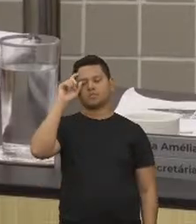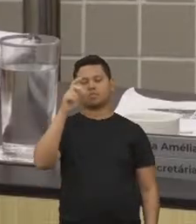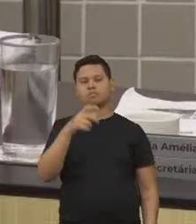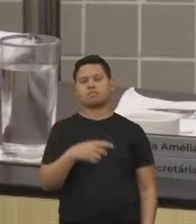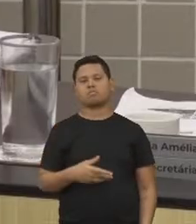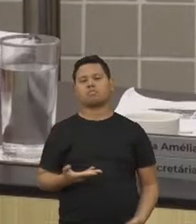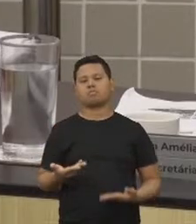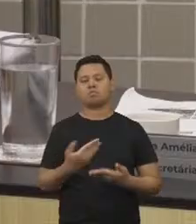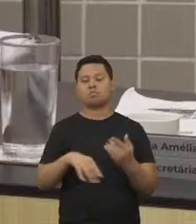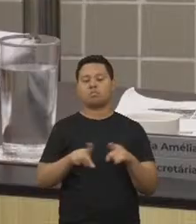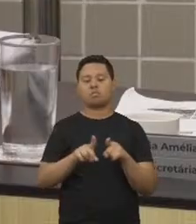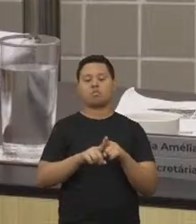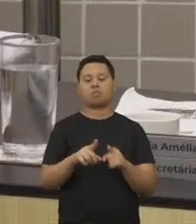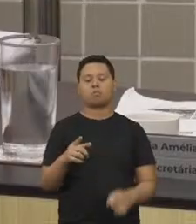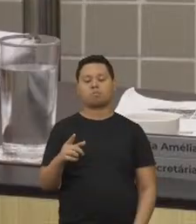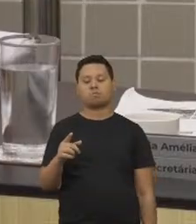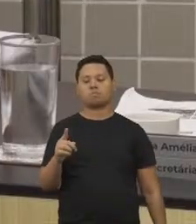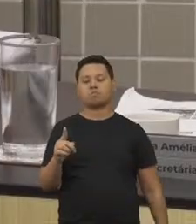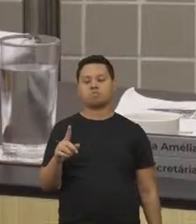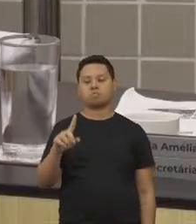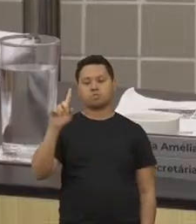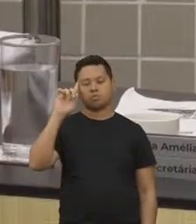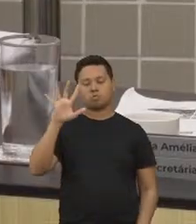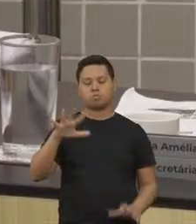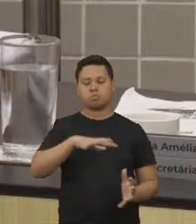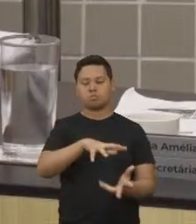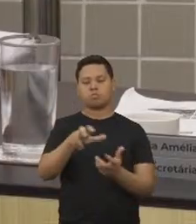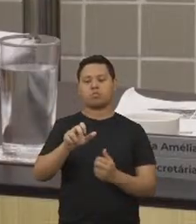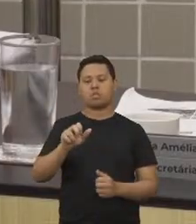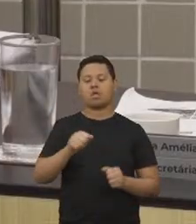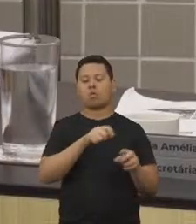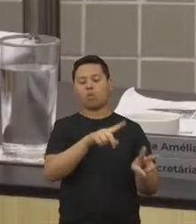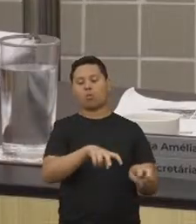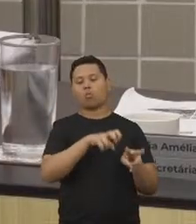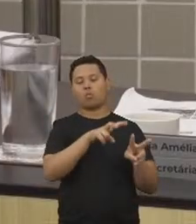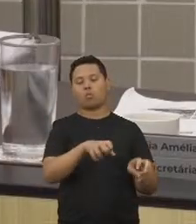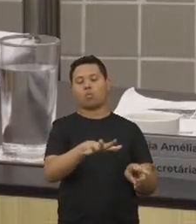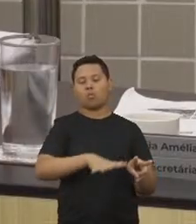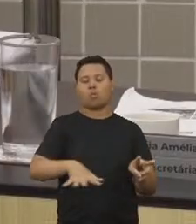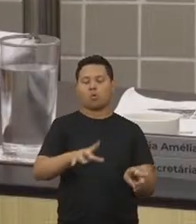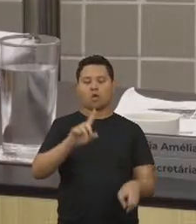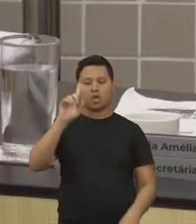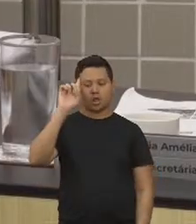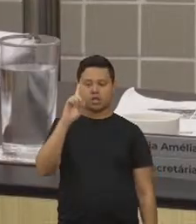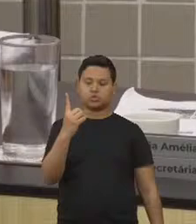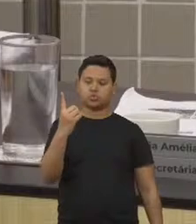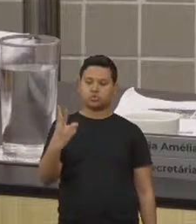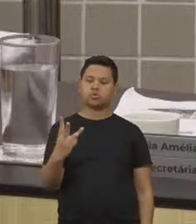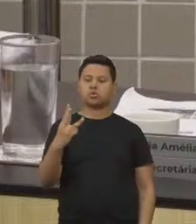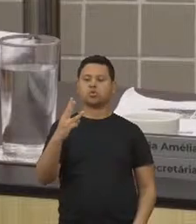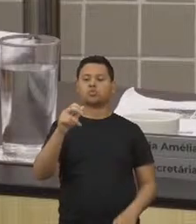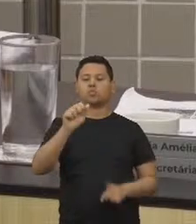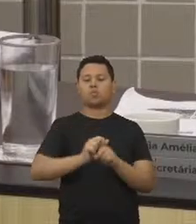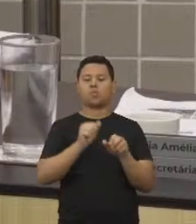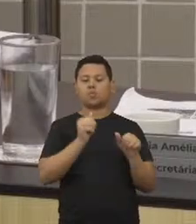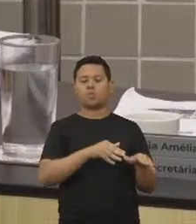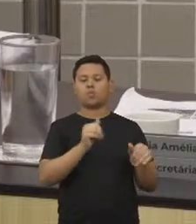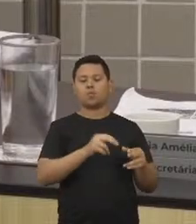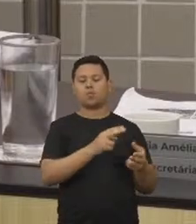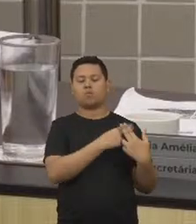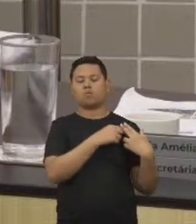823, moção comemorativa pelo transcurso do Dia Mundial do Agrônomo, 13 de setembro. Autoria, Paulinho de